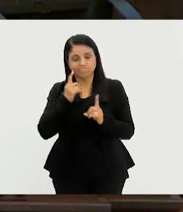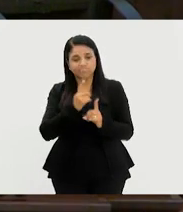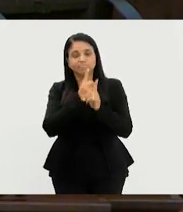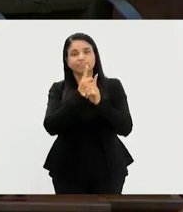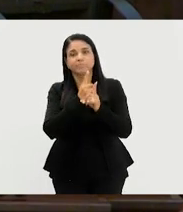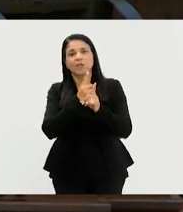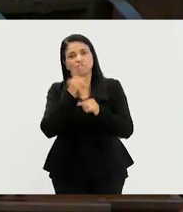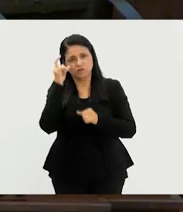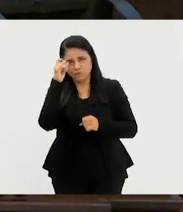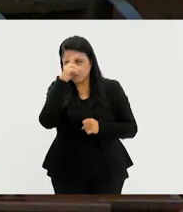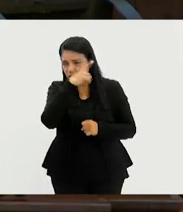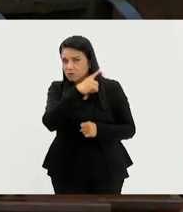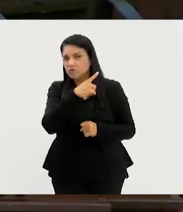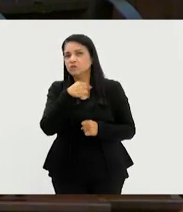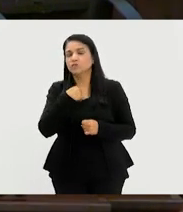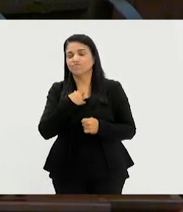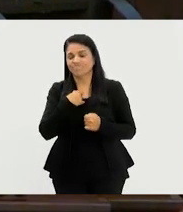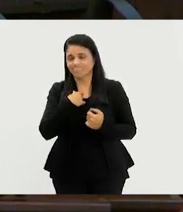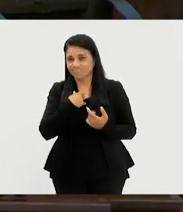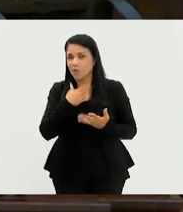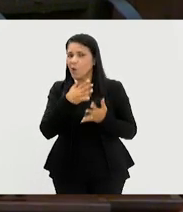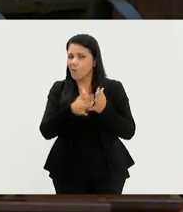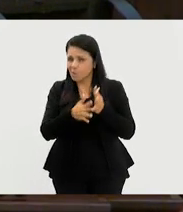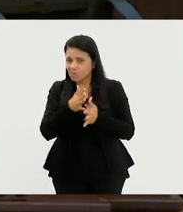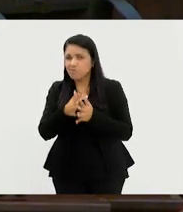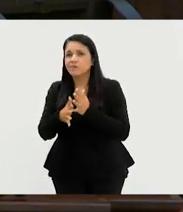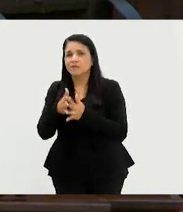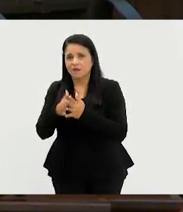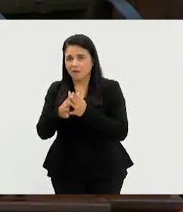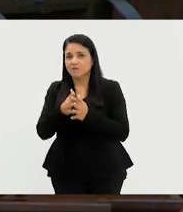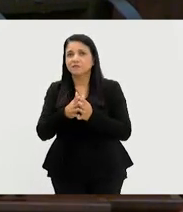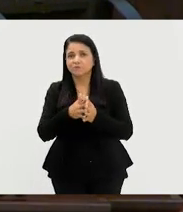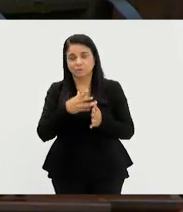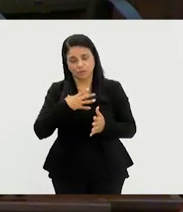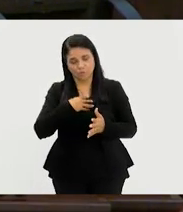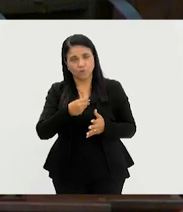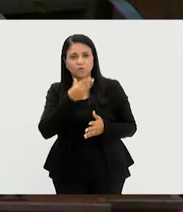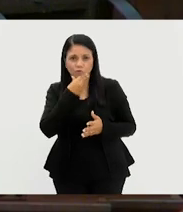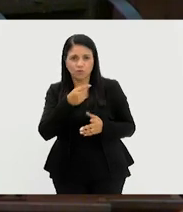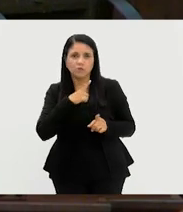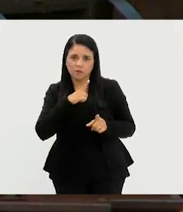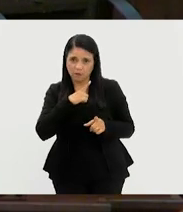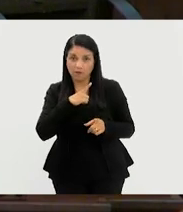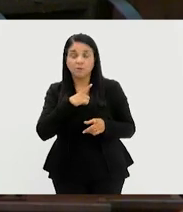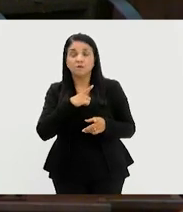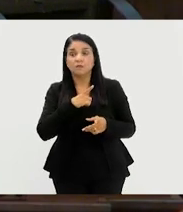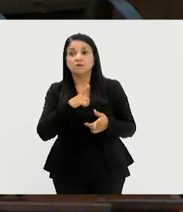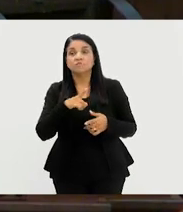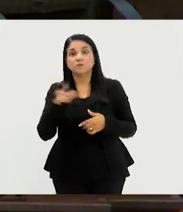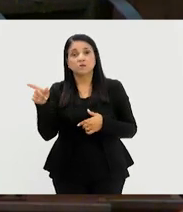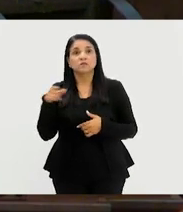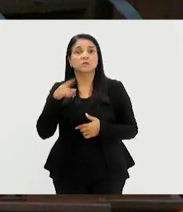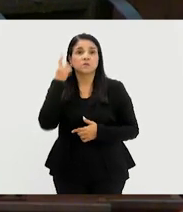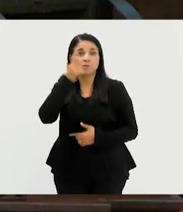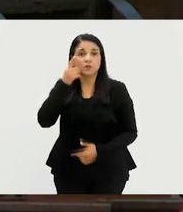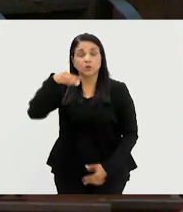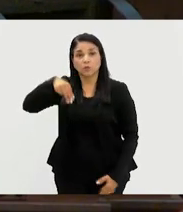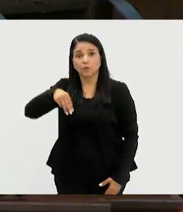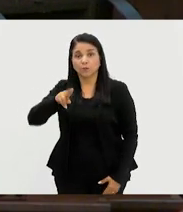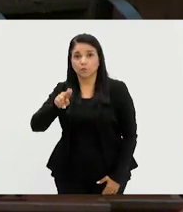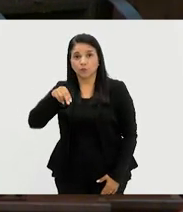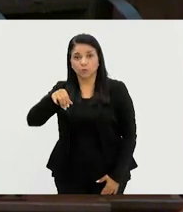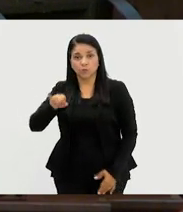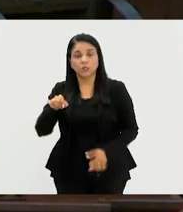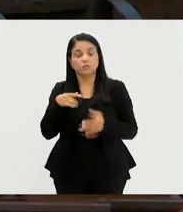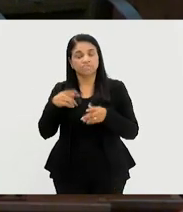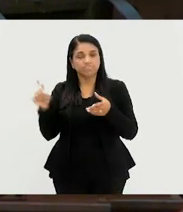é muito complicado. E o deputado Munir está à frente dessa comissão, eu também estou junto